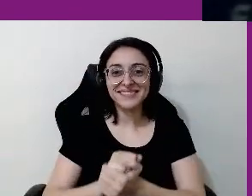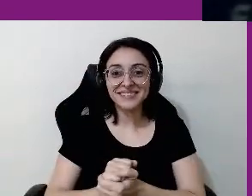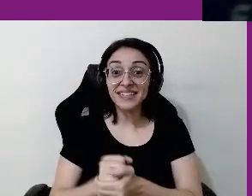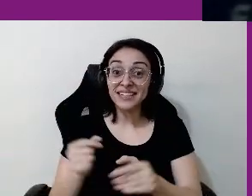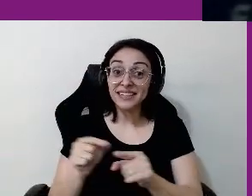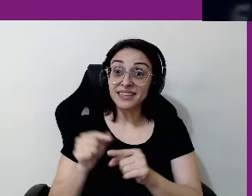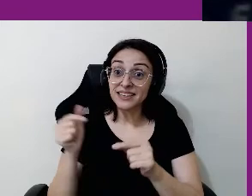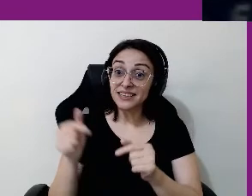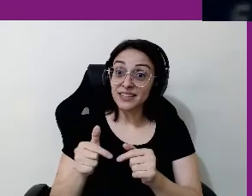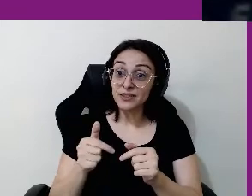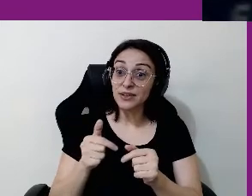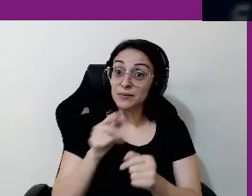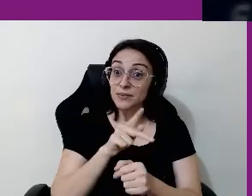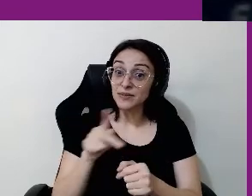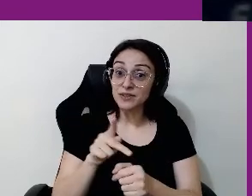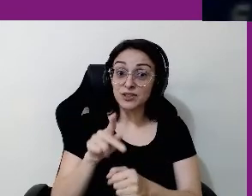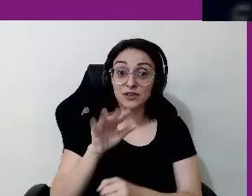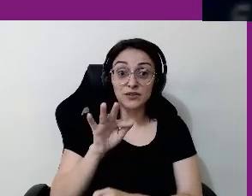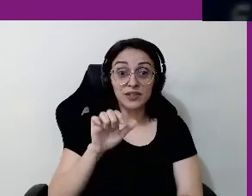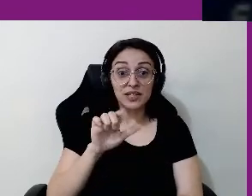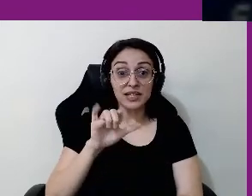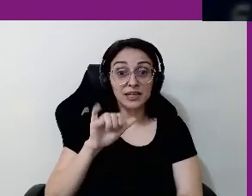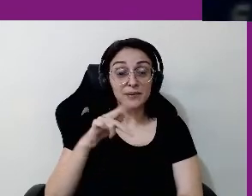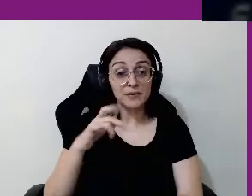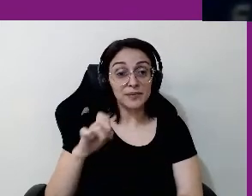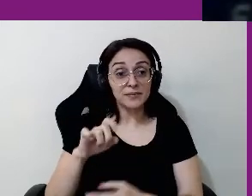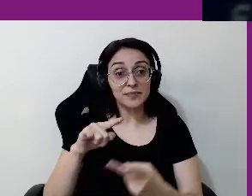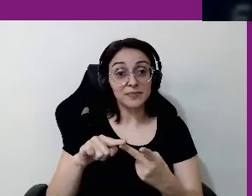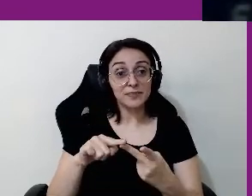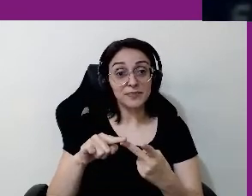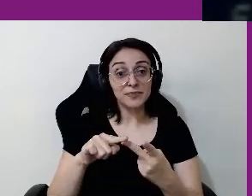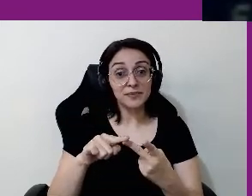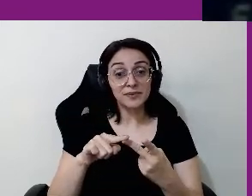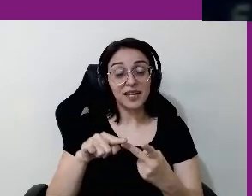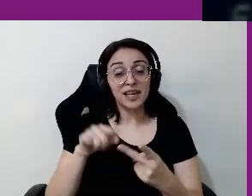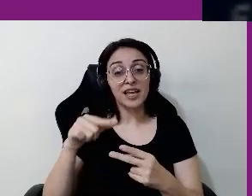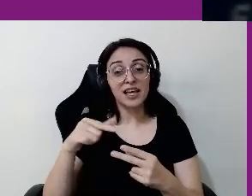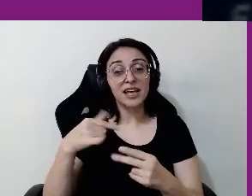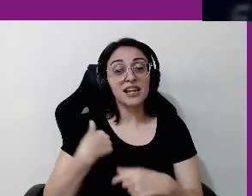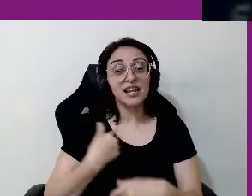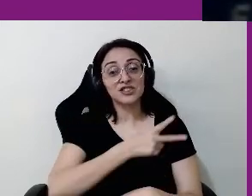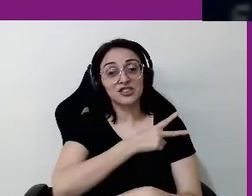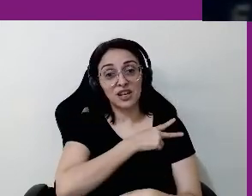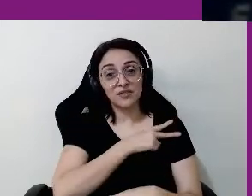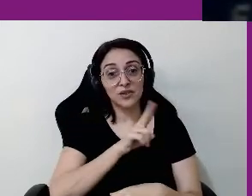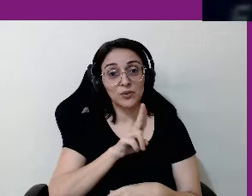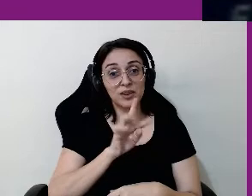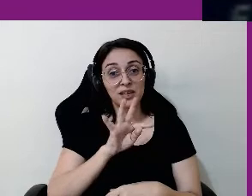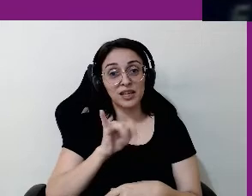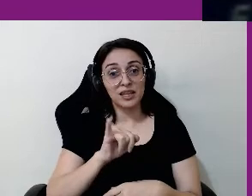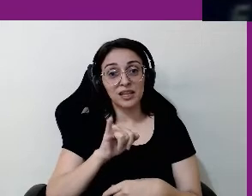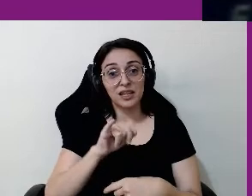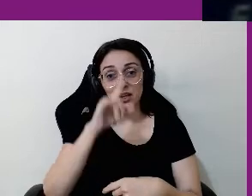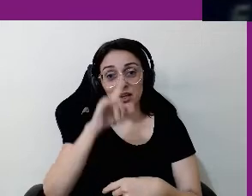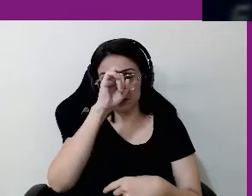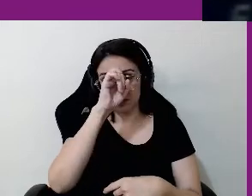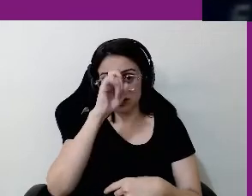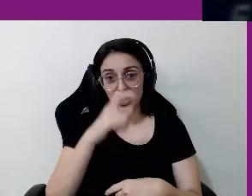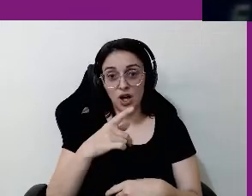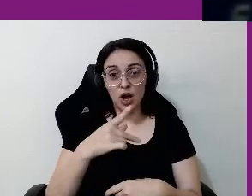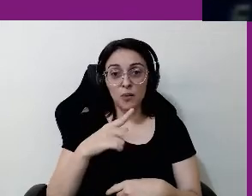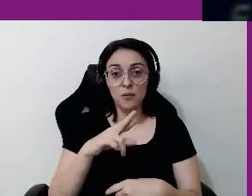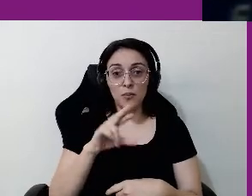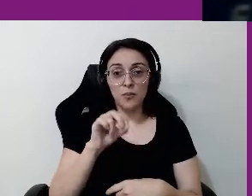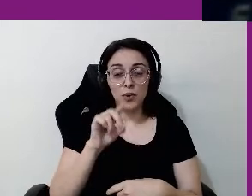Então, convidando o professor Felipe Sadi, o professor Felipe Sadi é chefe da UTI do Hospital